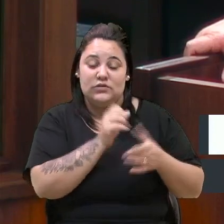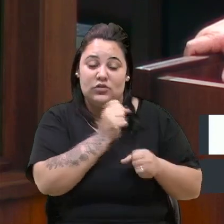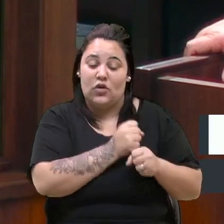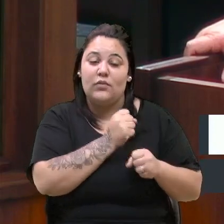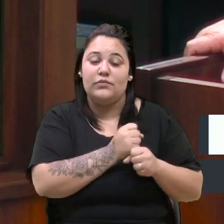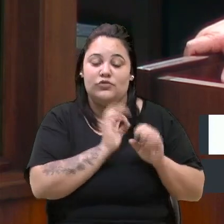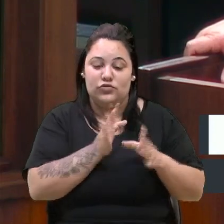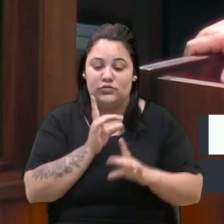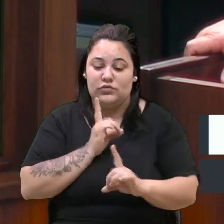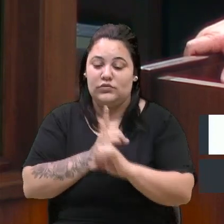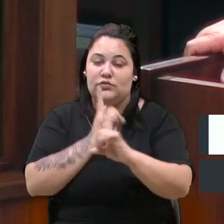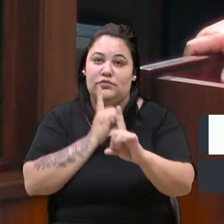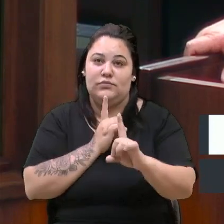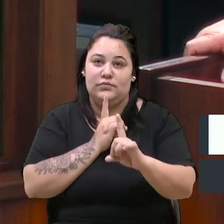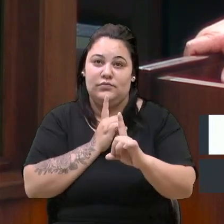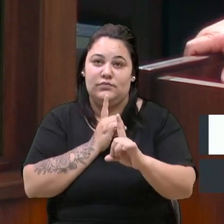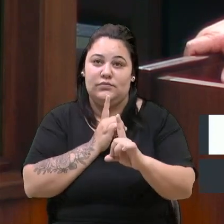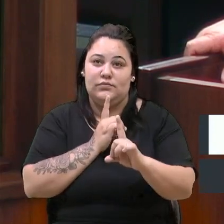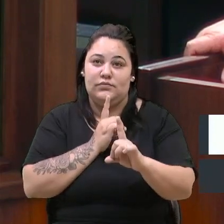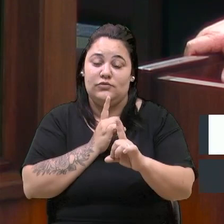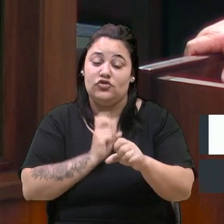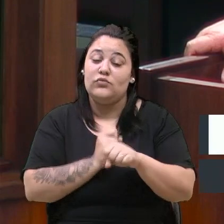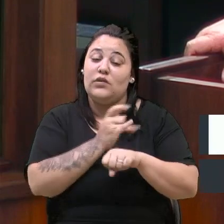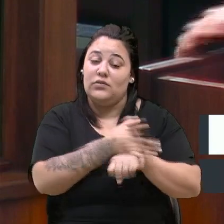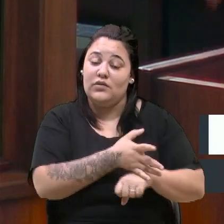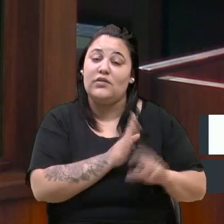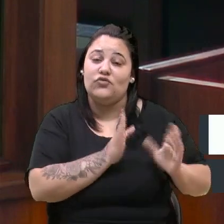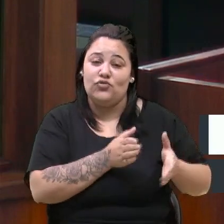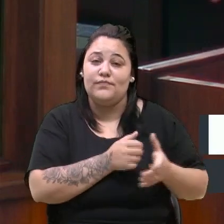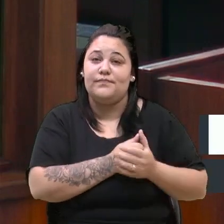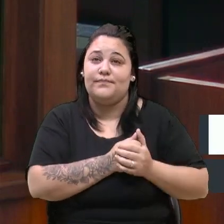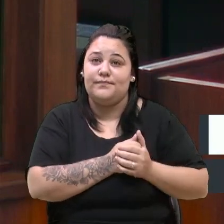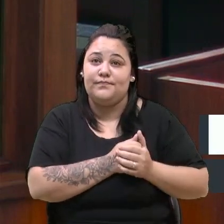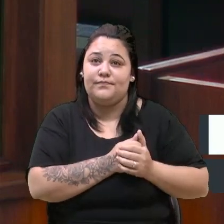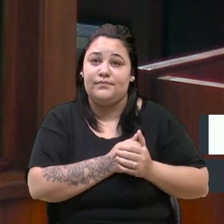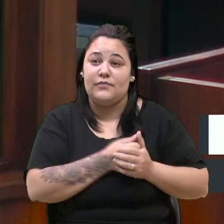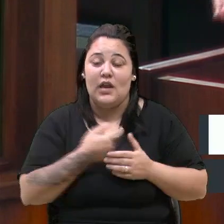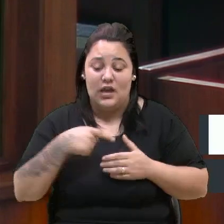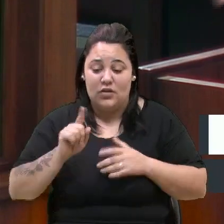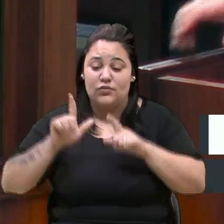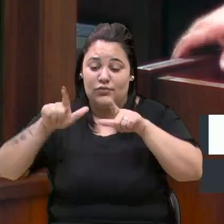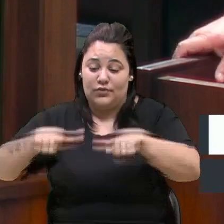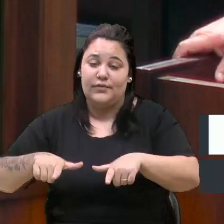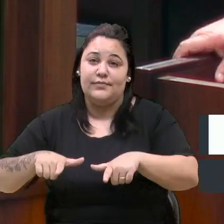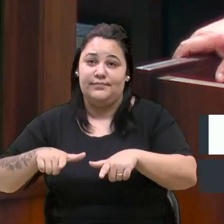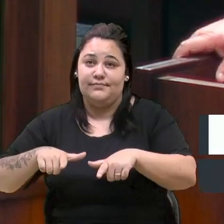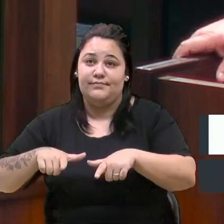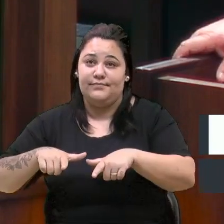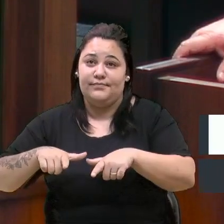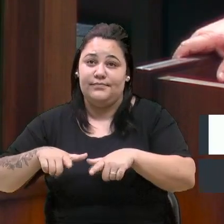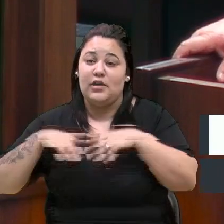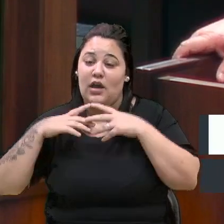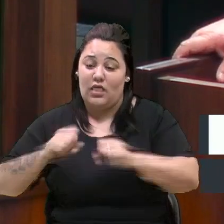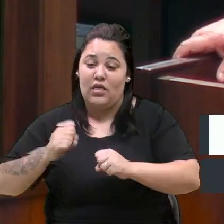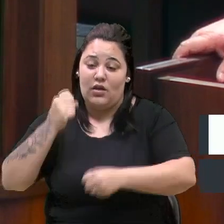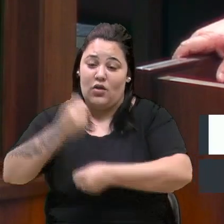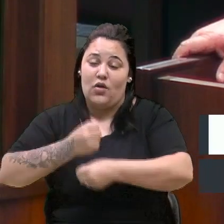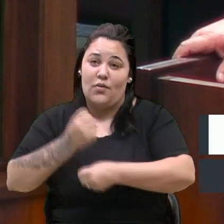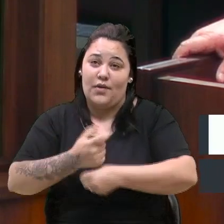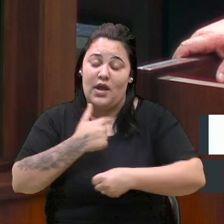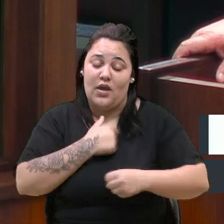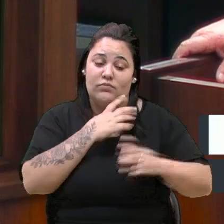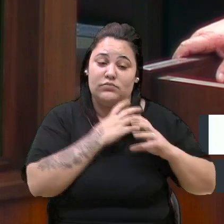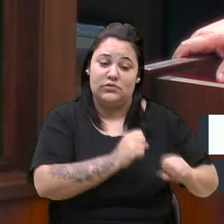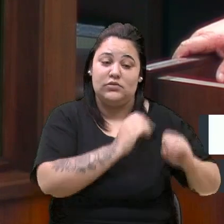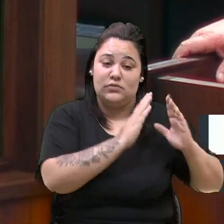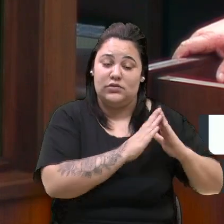vereador Xuxa, várias vezes de madrugada. Ele na Secretaria de Obras, eu na Secretaria da Habitação, num lugar ou no outro na